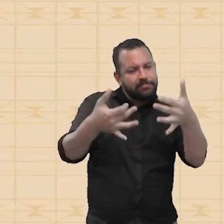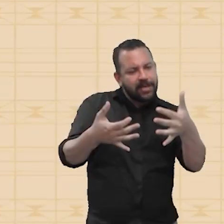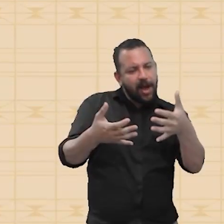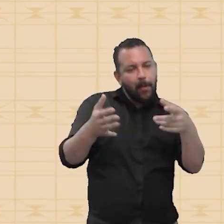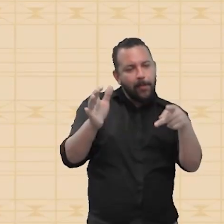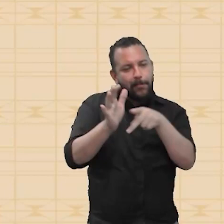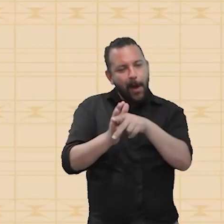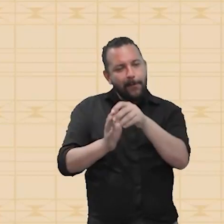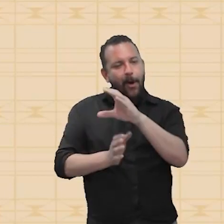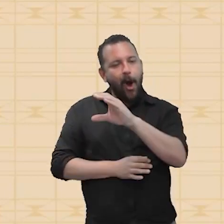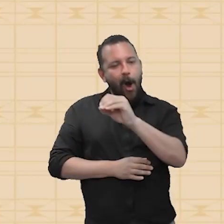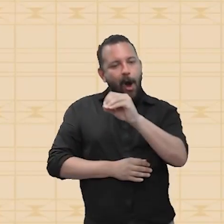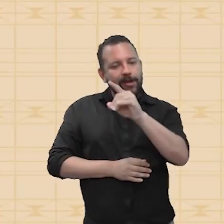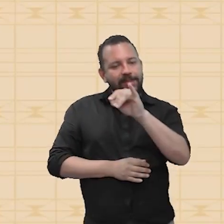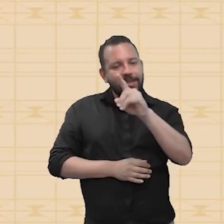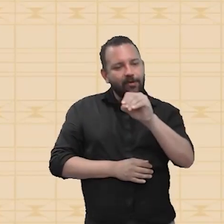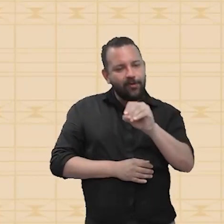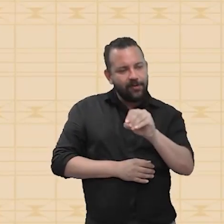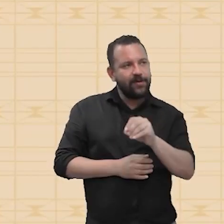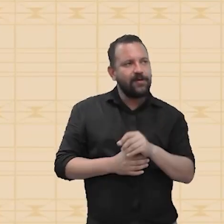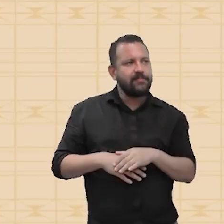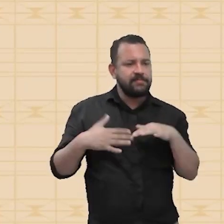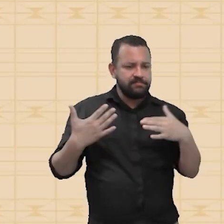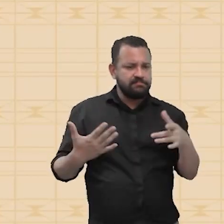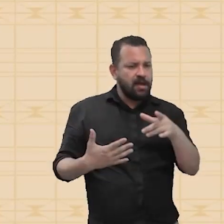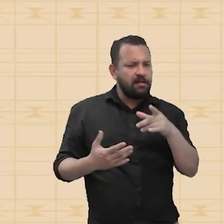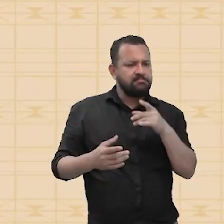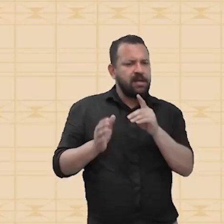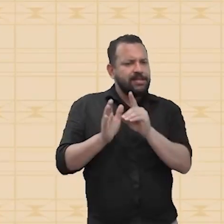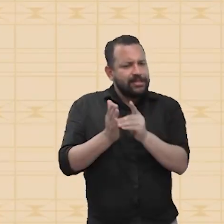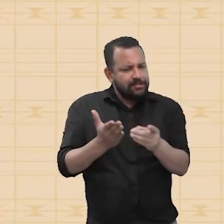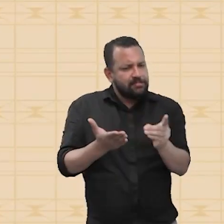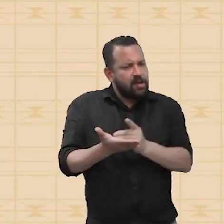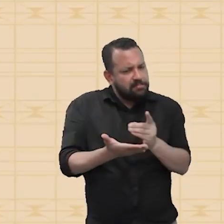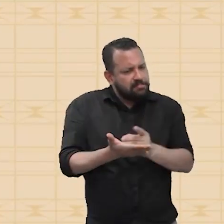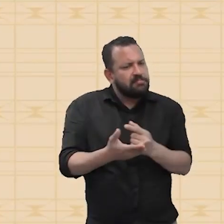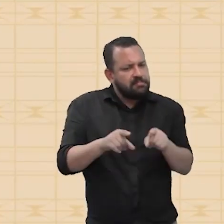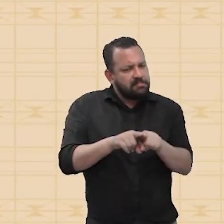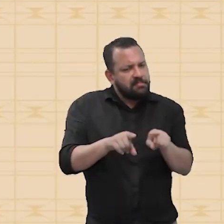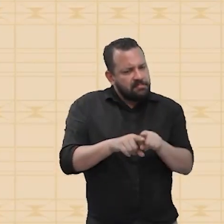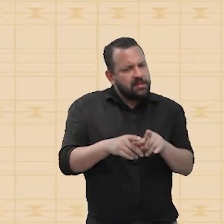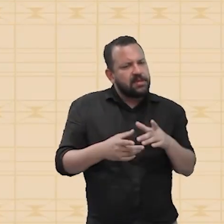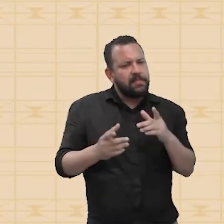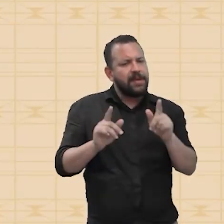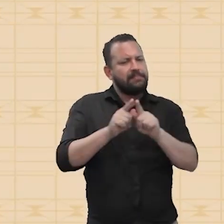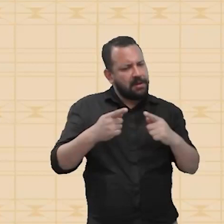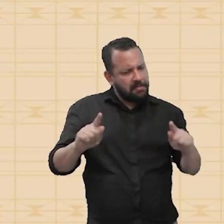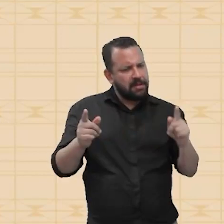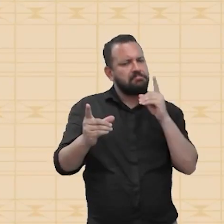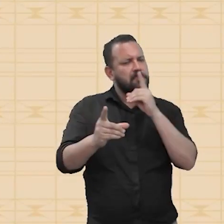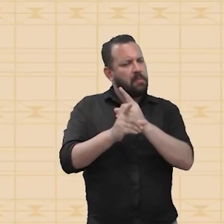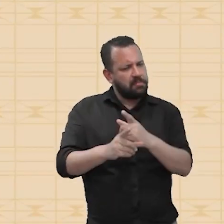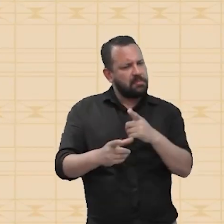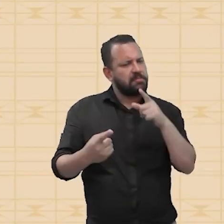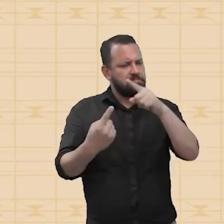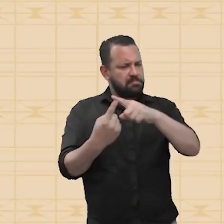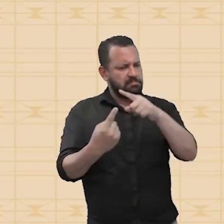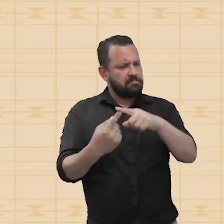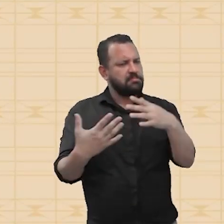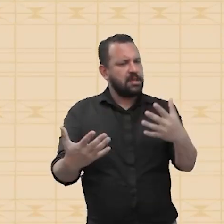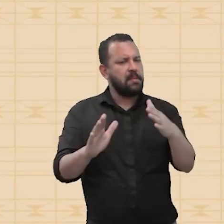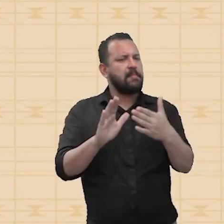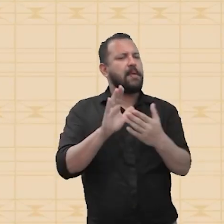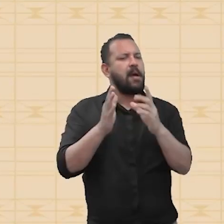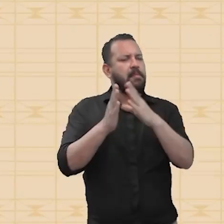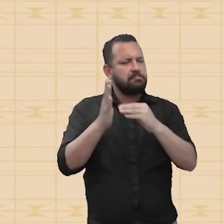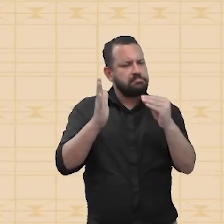Código. Ok? Então, ó, dicionários e gramáticas você encontra dessa função, essa função metalinguística,